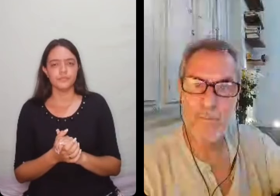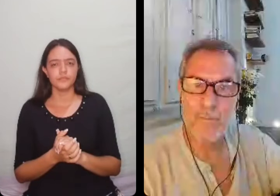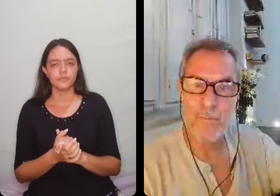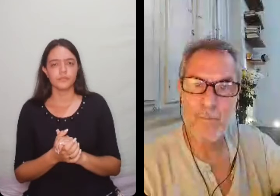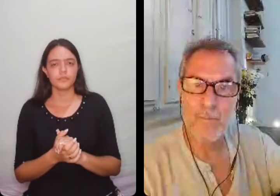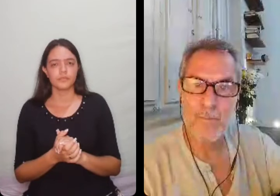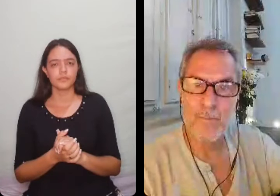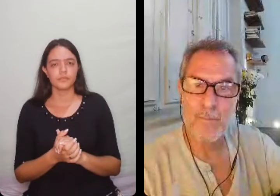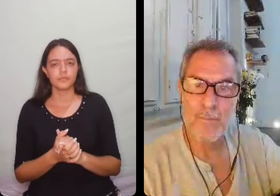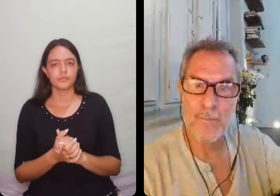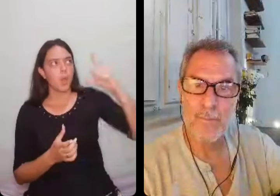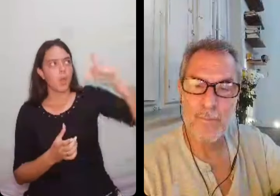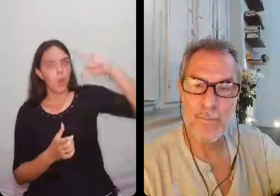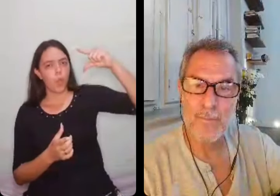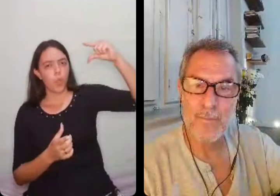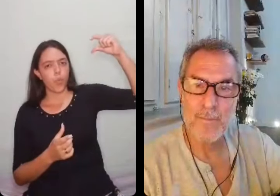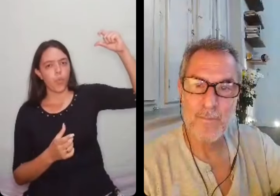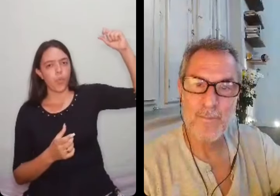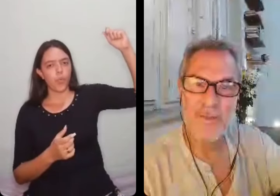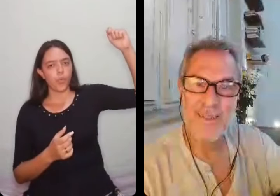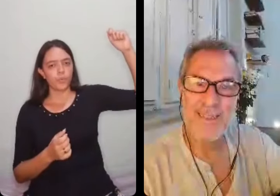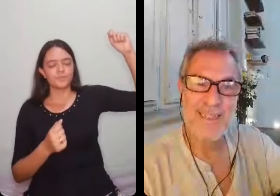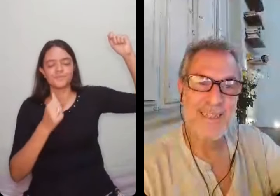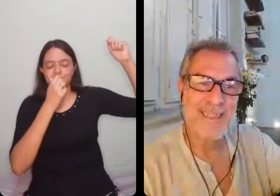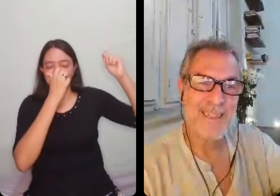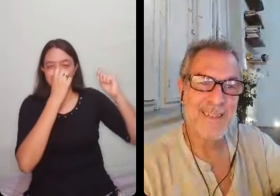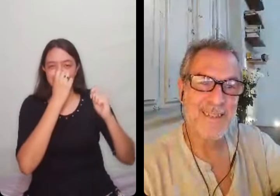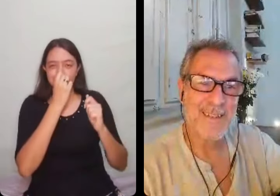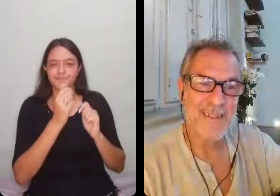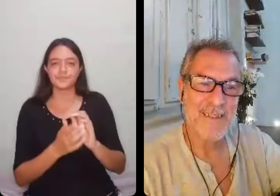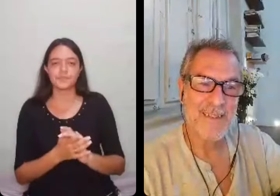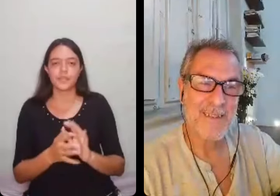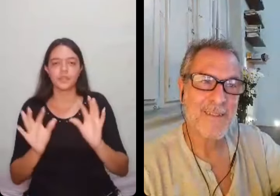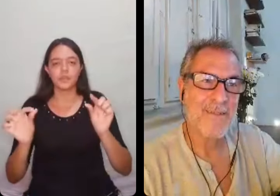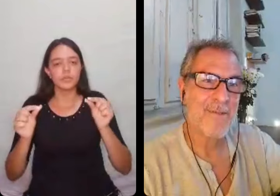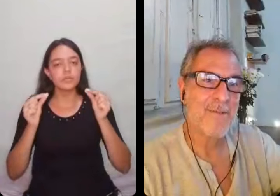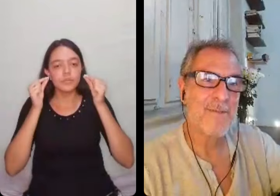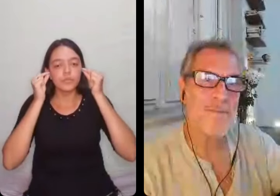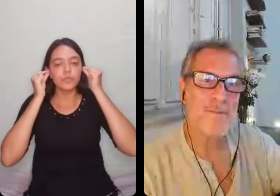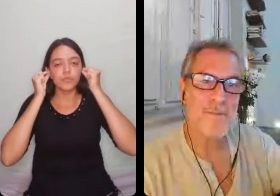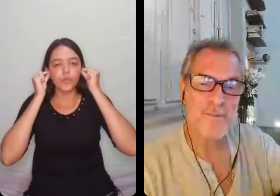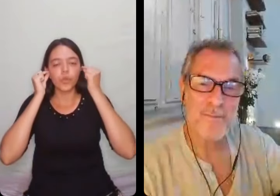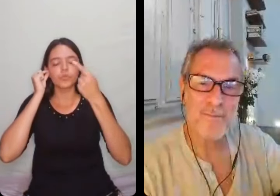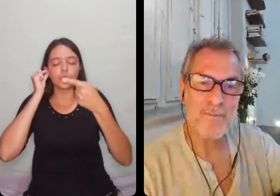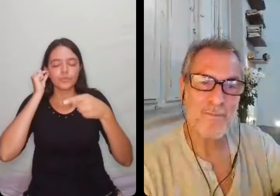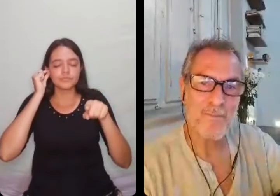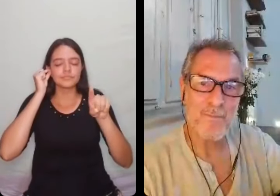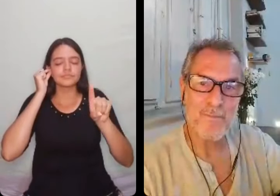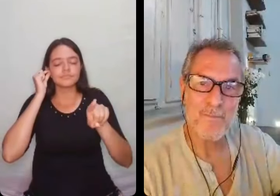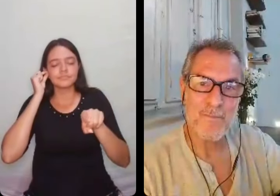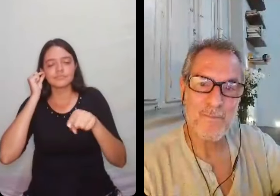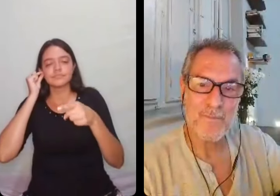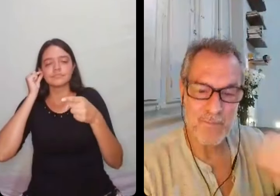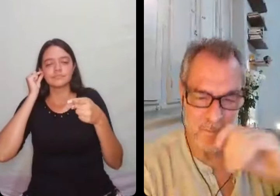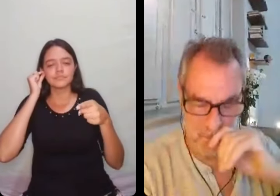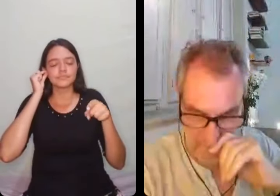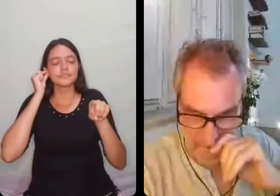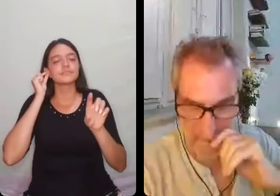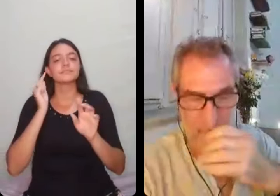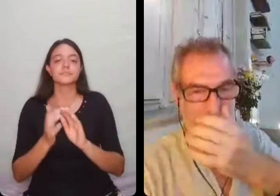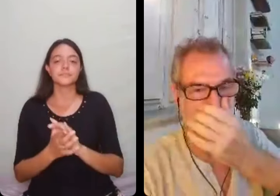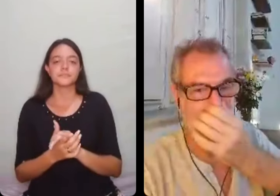se tivesse o terceiro sinal, né? Coloquem fone de ouvidos pra ouvir essa trilha com maior qualidade, as camadas da trilha.